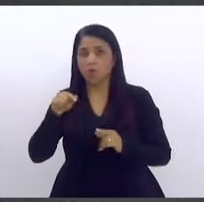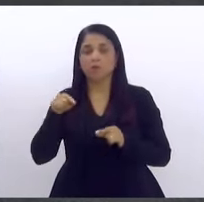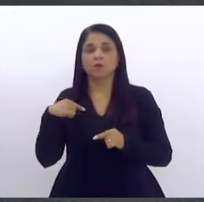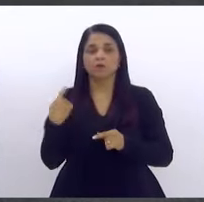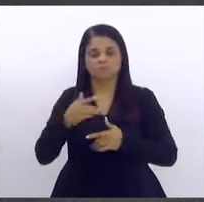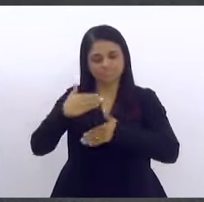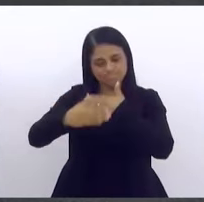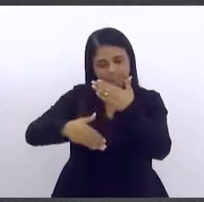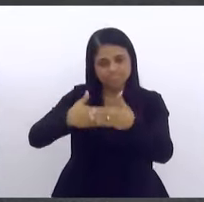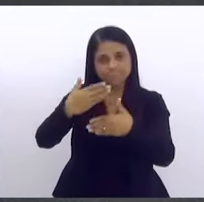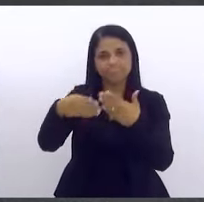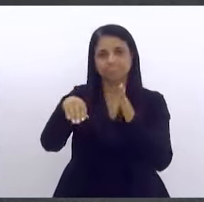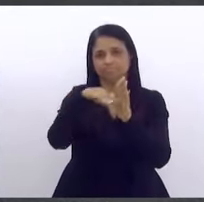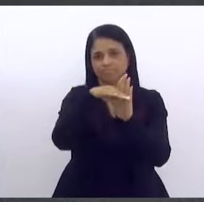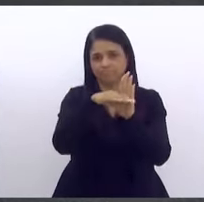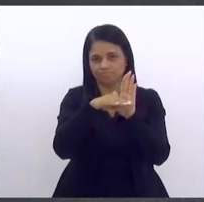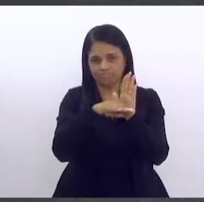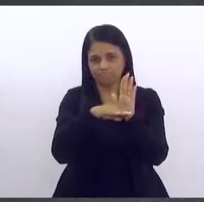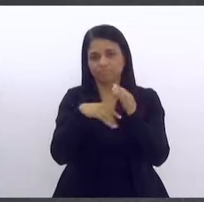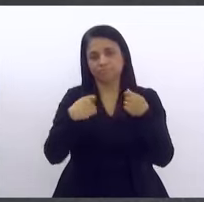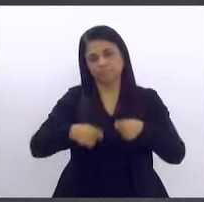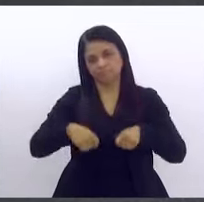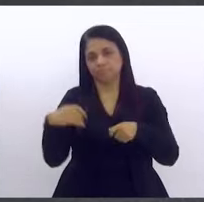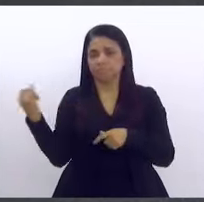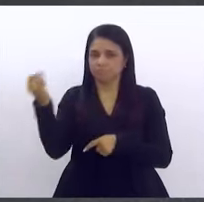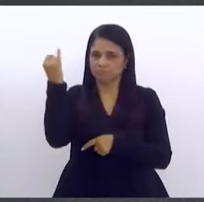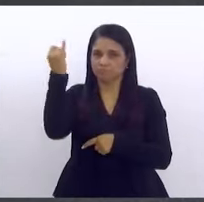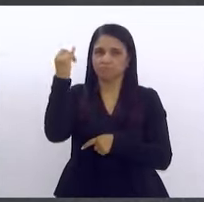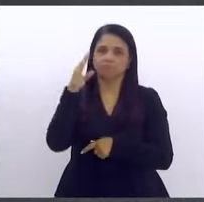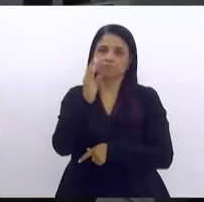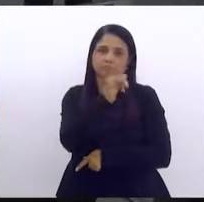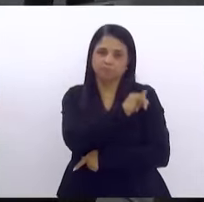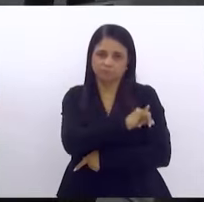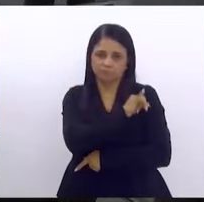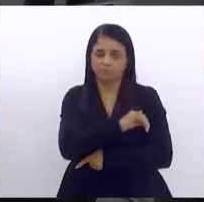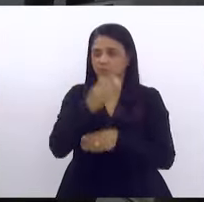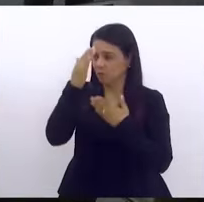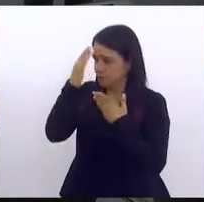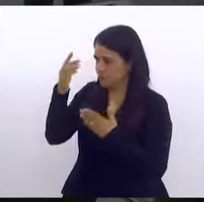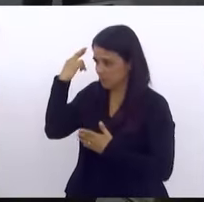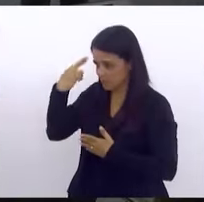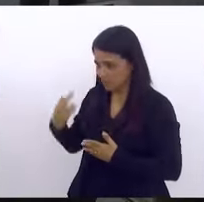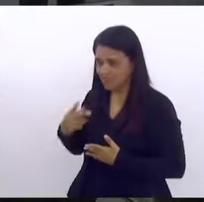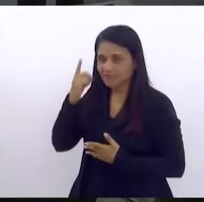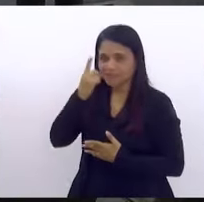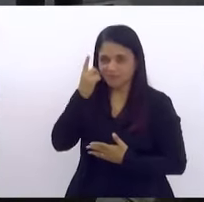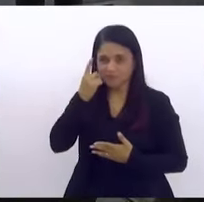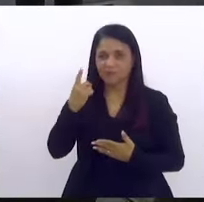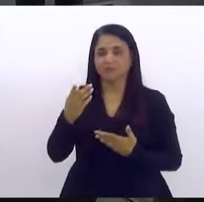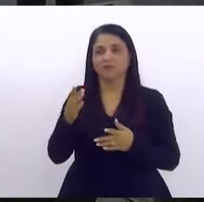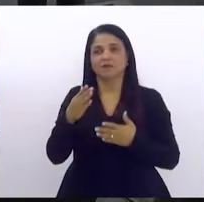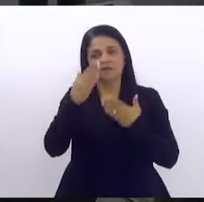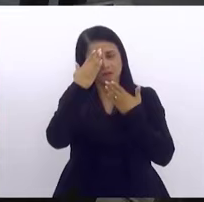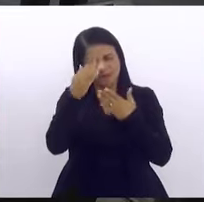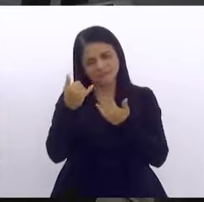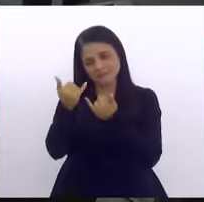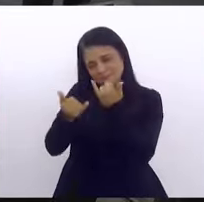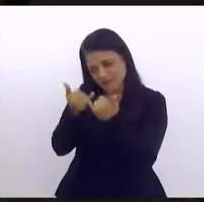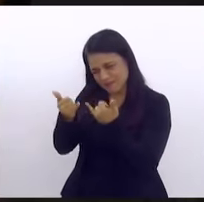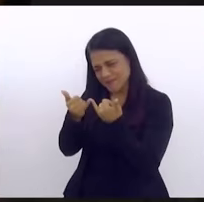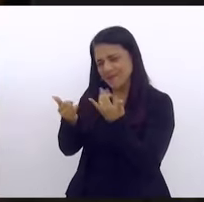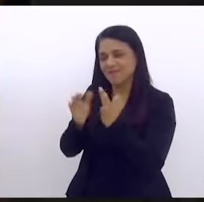gente avance nas pautas mais necessárias para o Rio de Janeiro. Muito obrigado, Renatinha. Agradeço mesmo. Tá? Pela ordem, presidente. Brincadeiras à parte,